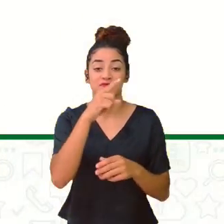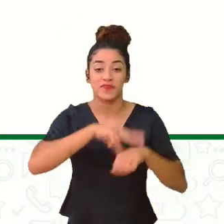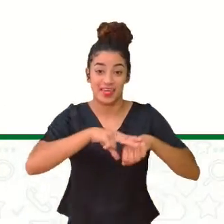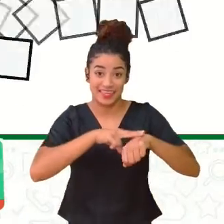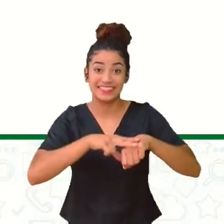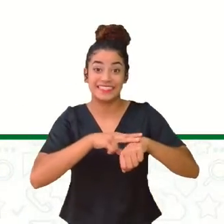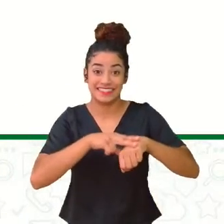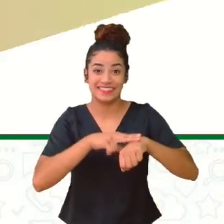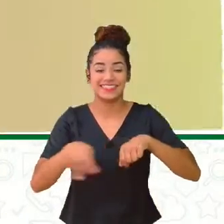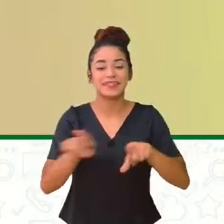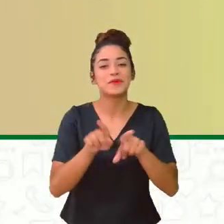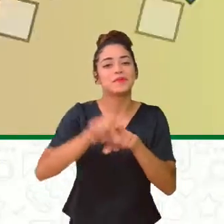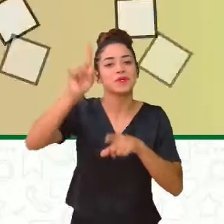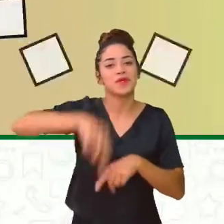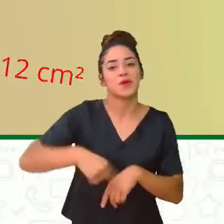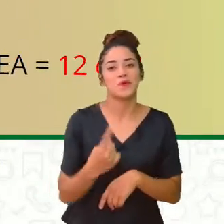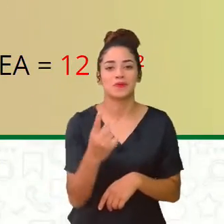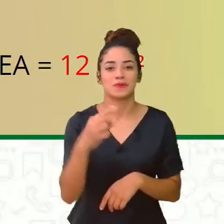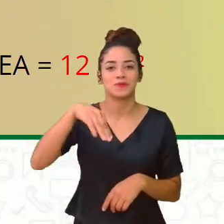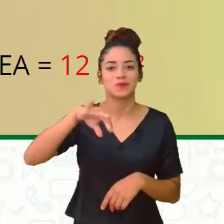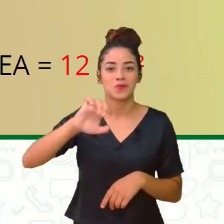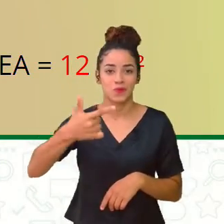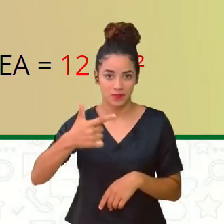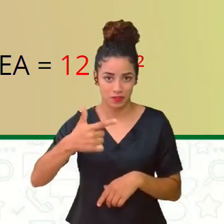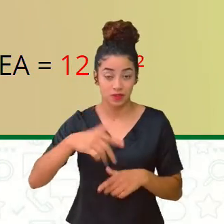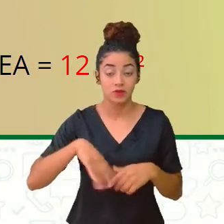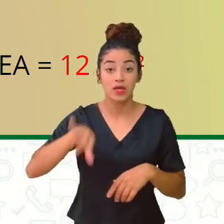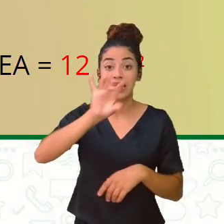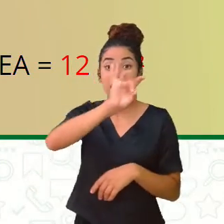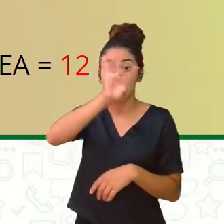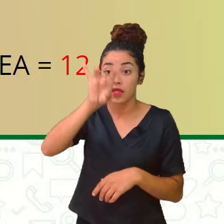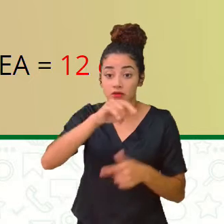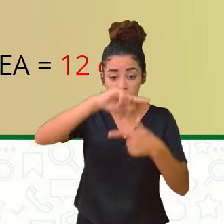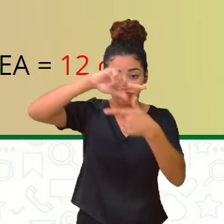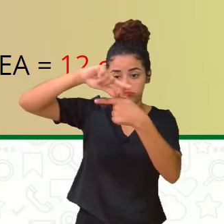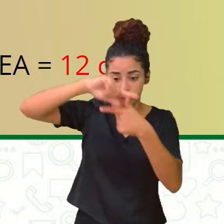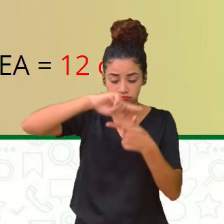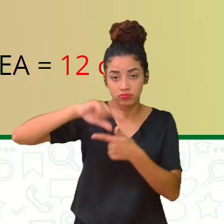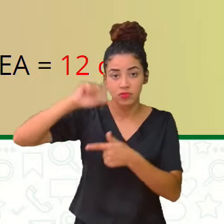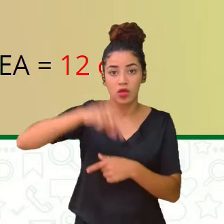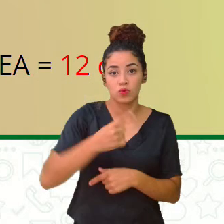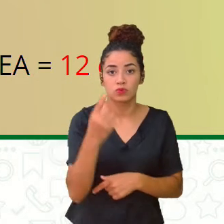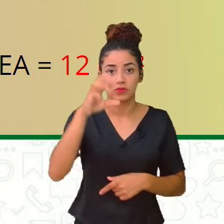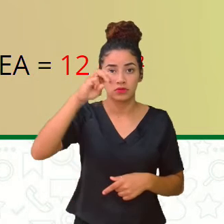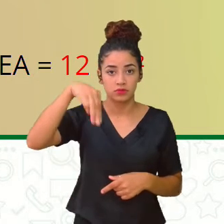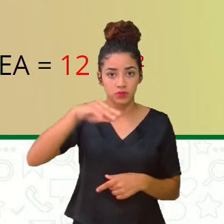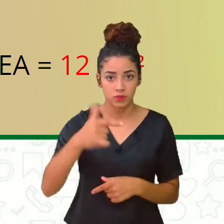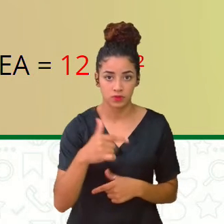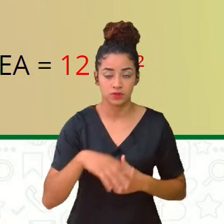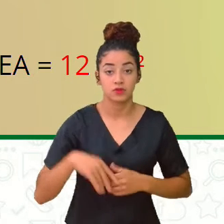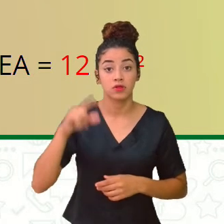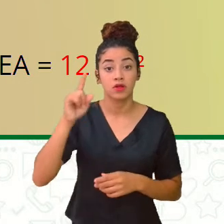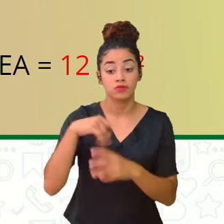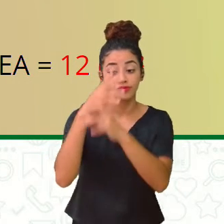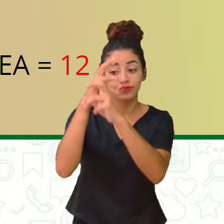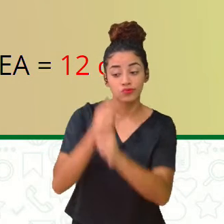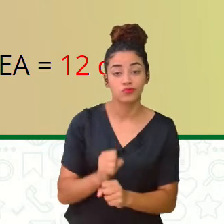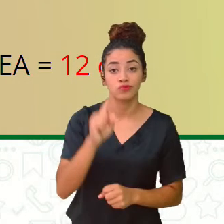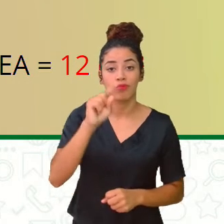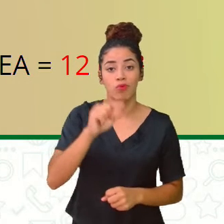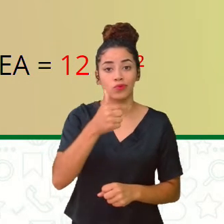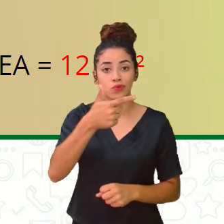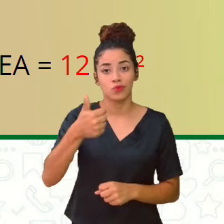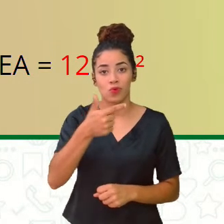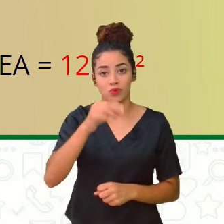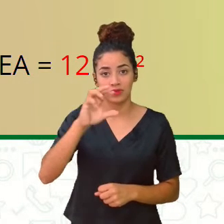ou seja, cada quadradinho dele é 1 centímetro quadrado. E aí vai dar 12 centímetros